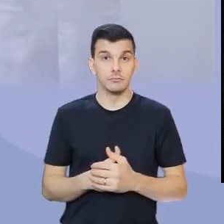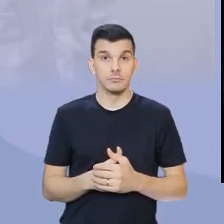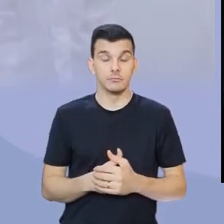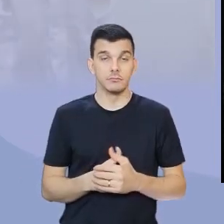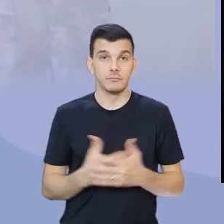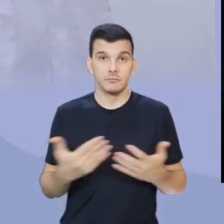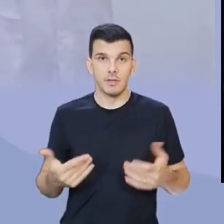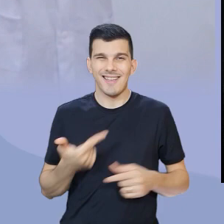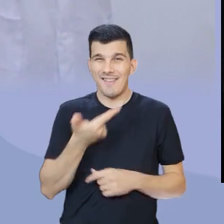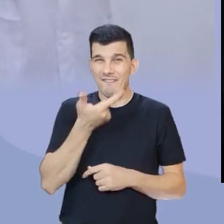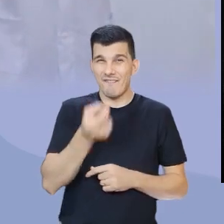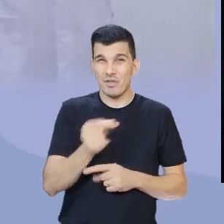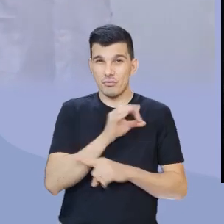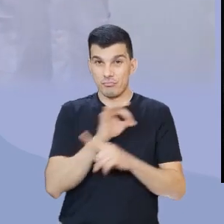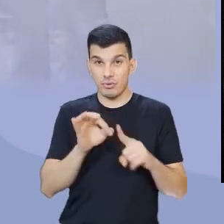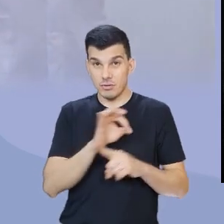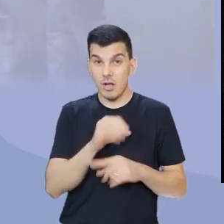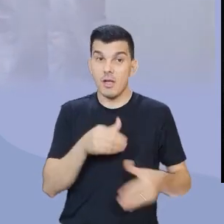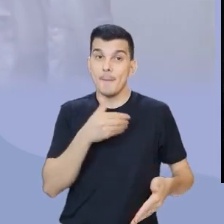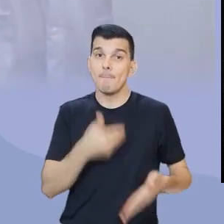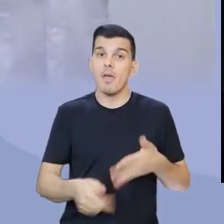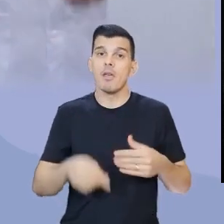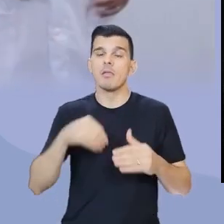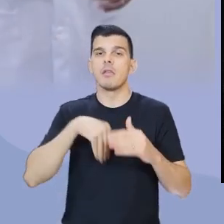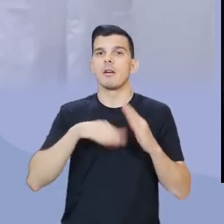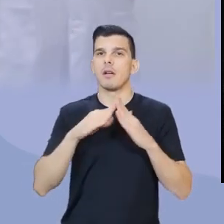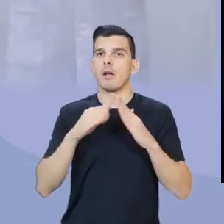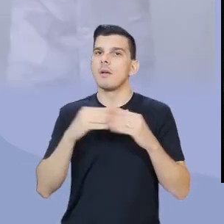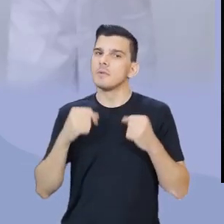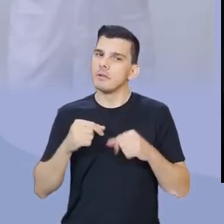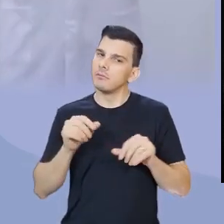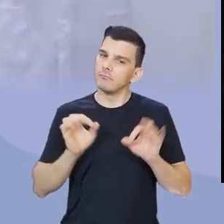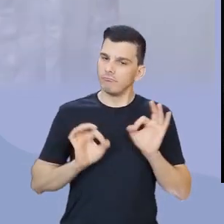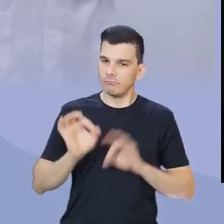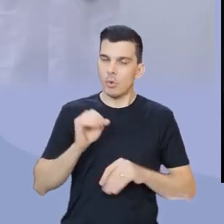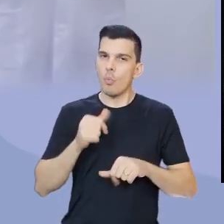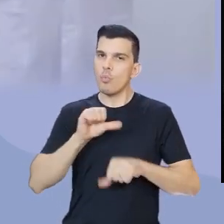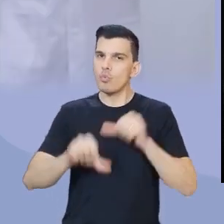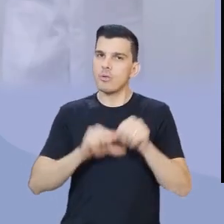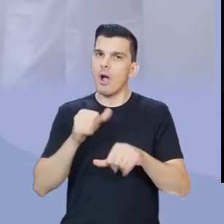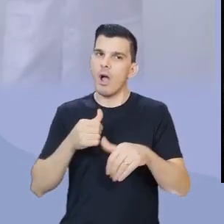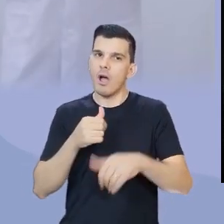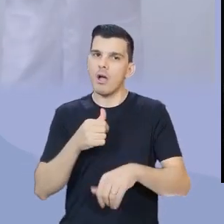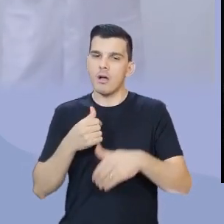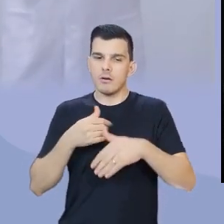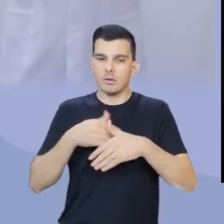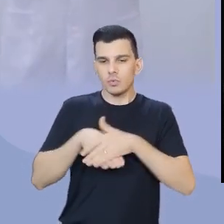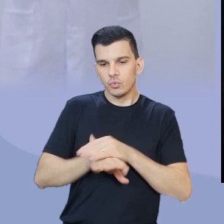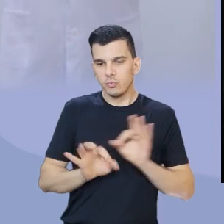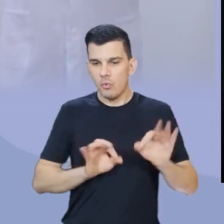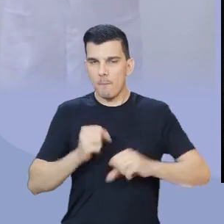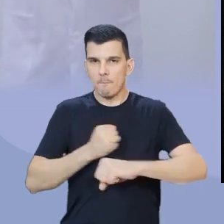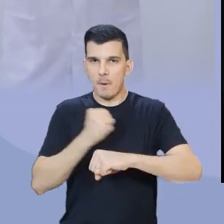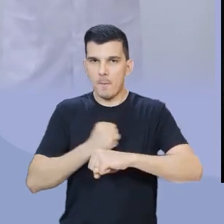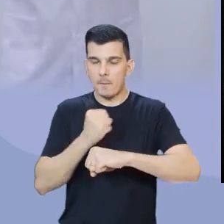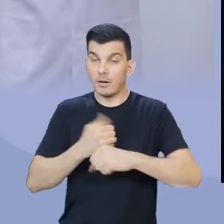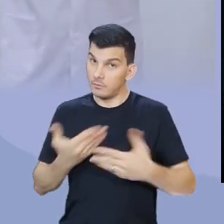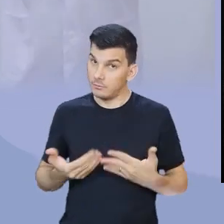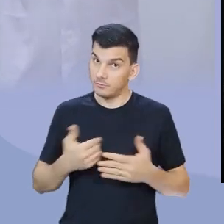varejo, 20% é perdido na cozinha. A gente precisa cuidar mais da nossa cozinha, estamos perdendo muito alimento na cozinha. Mas vamos